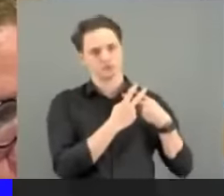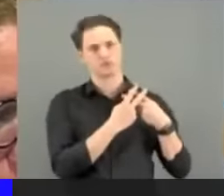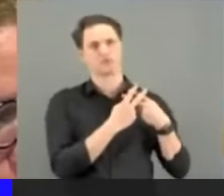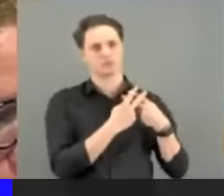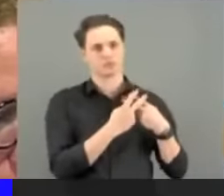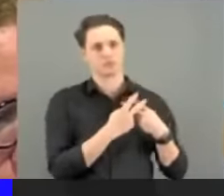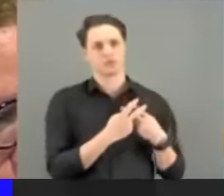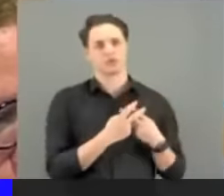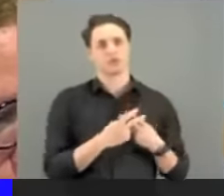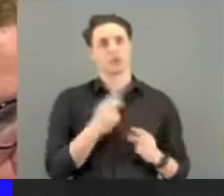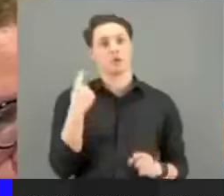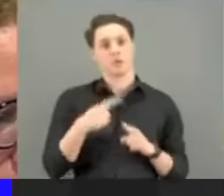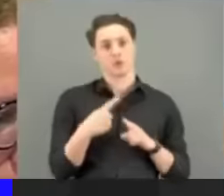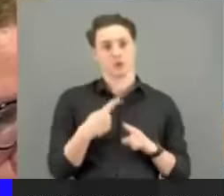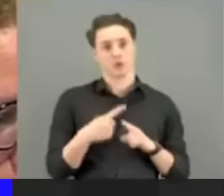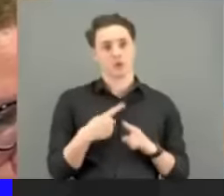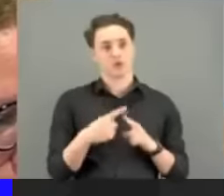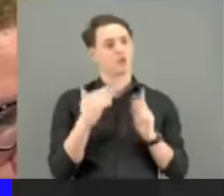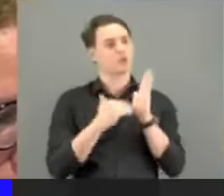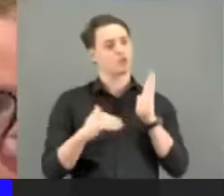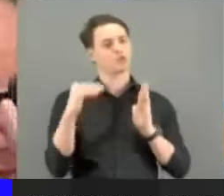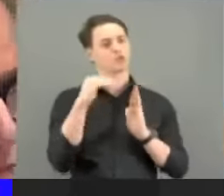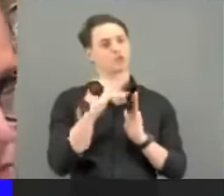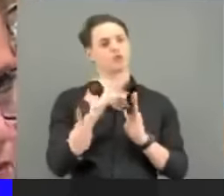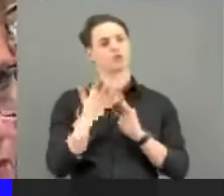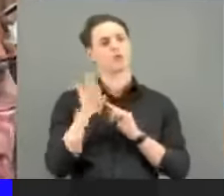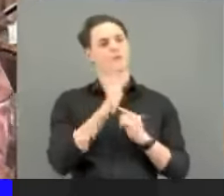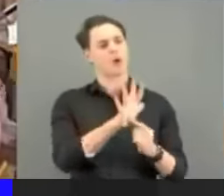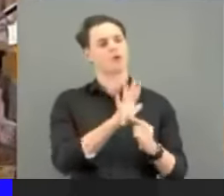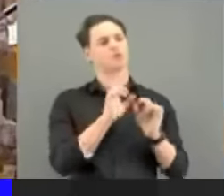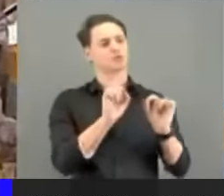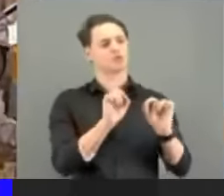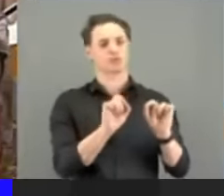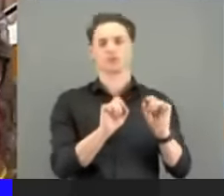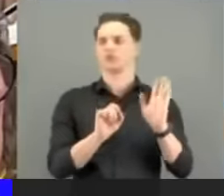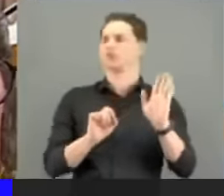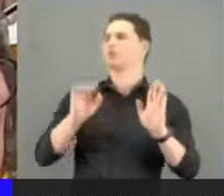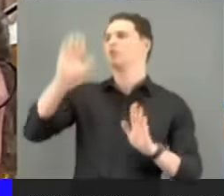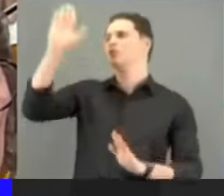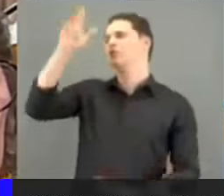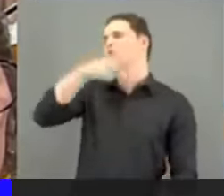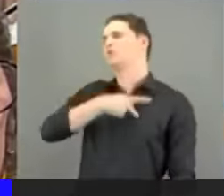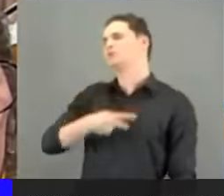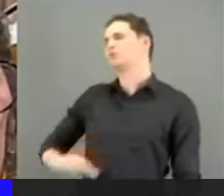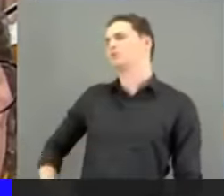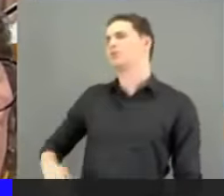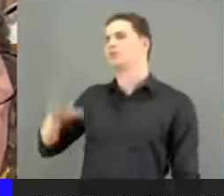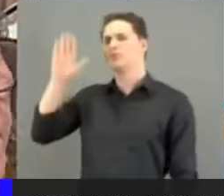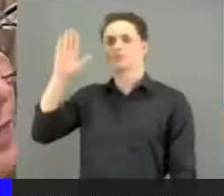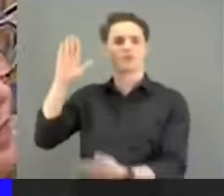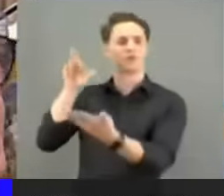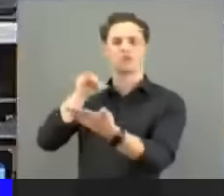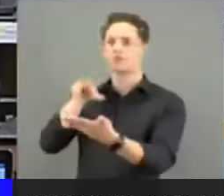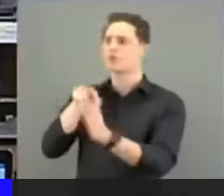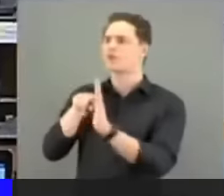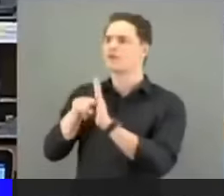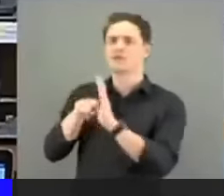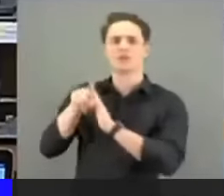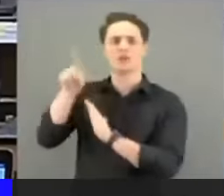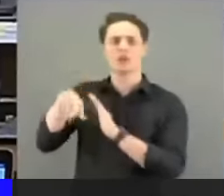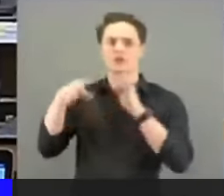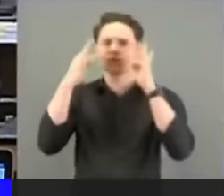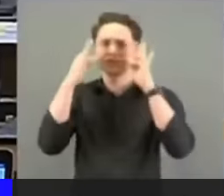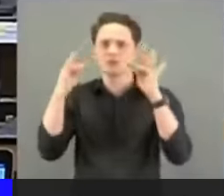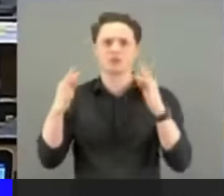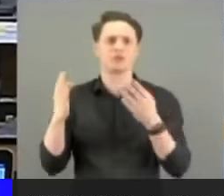CPMI. Porque tudo tem apontado... Presidente, aí temos que presidente, fazer o mesmo tratamento. Presidente, nem investigado, ele é testemunha, vai ficar Rogério,